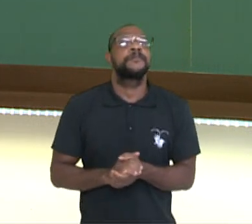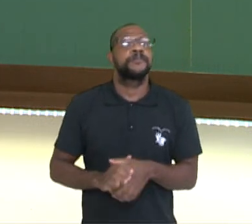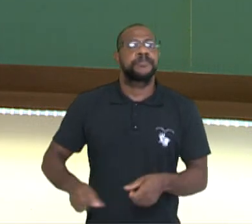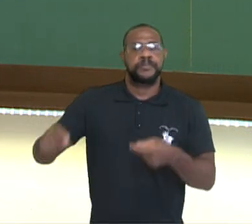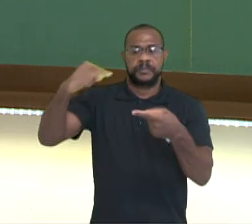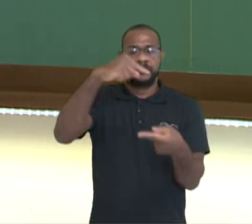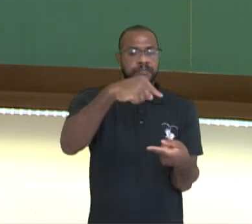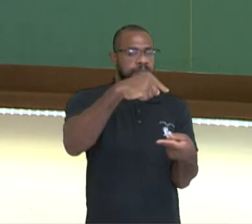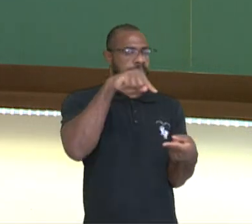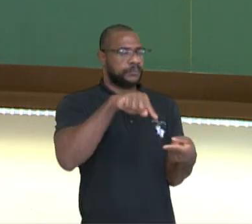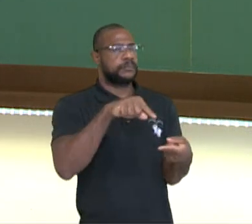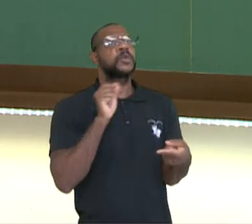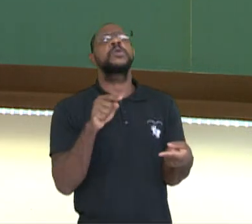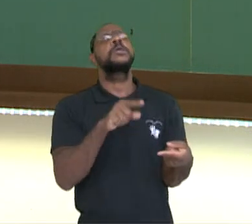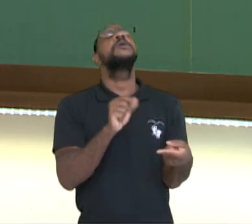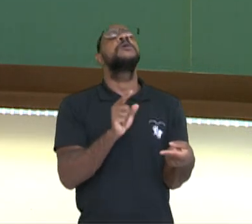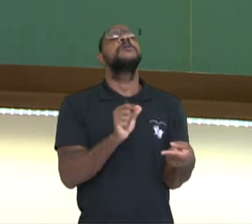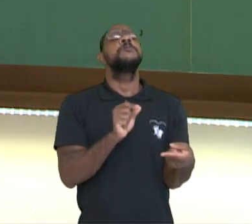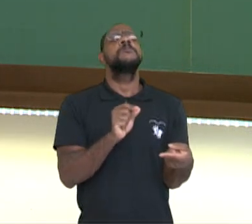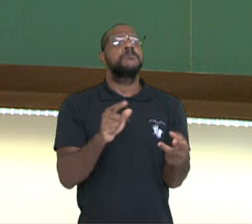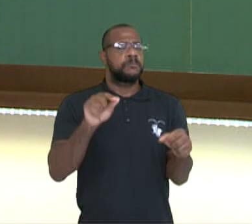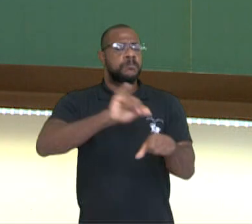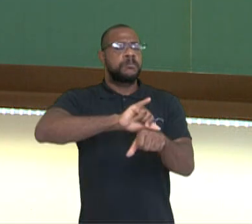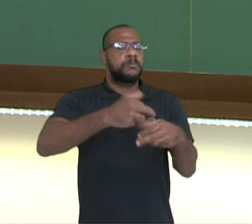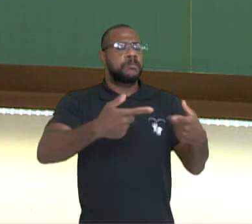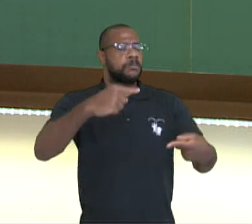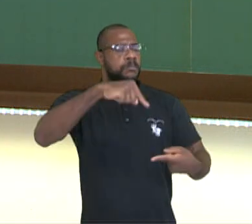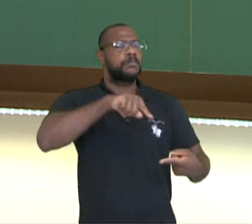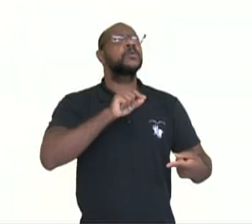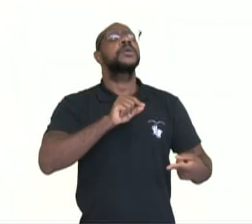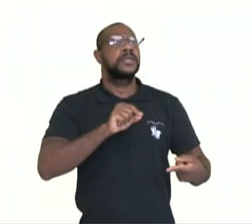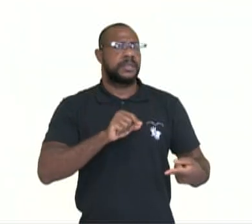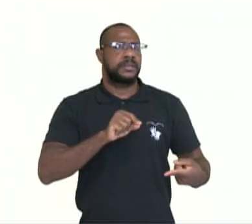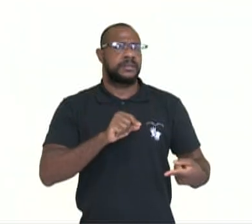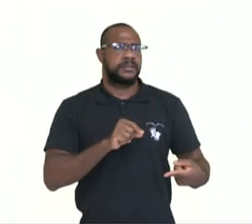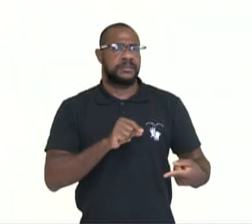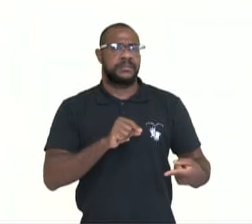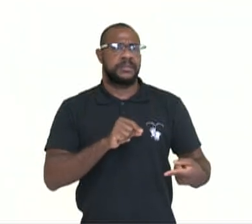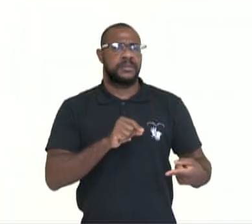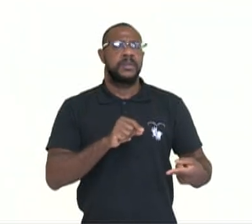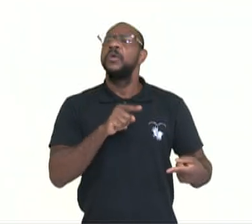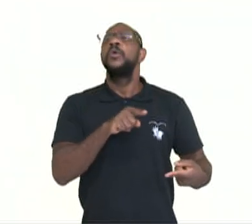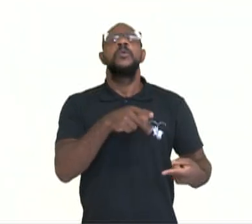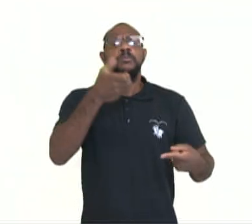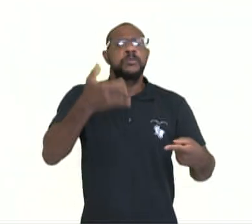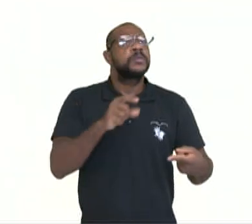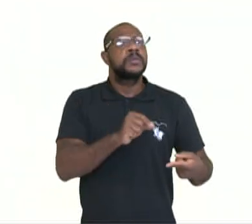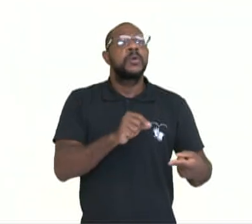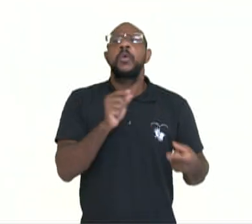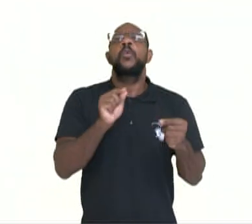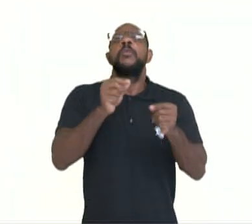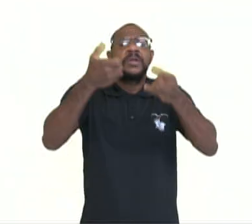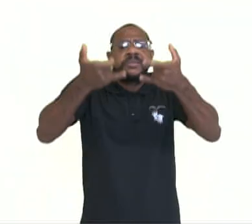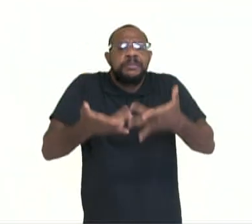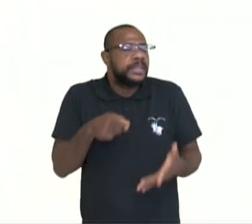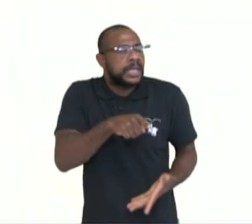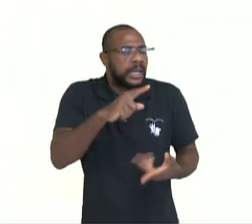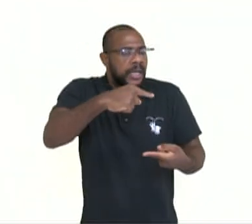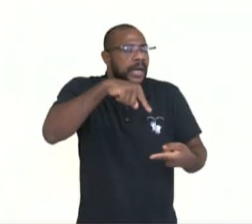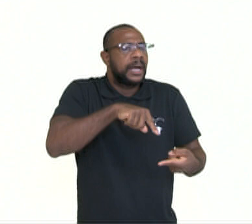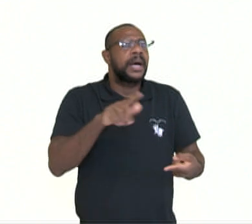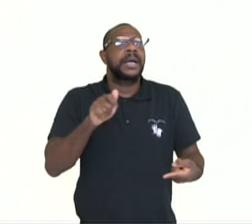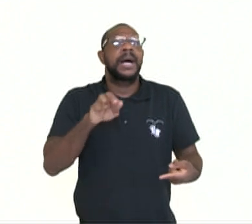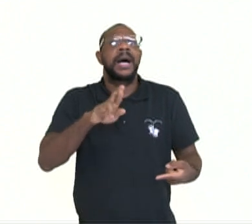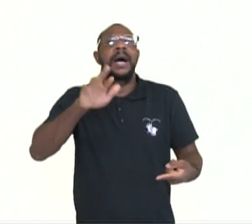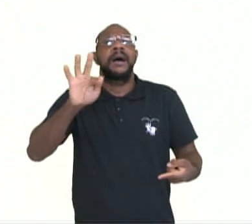é isso aqui, esse objeto que está aqui na tela, como você descreveria essa garrafa, por exemplo?